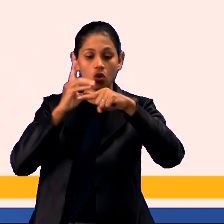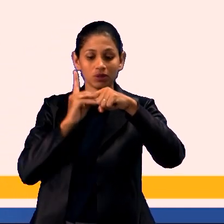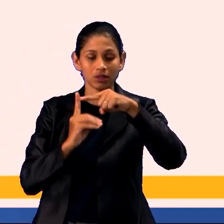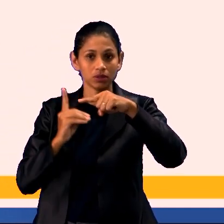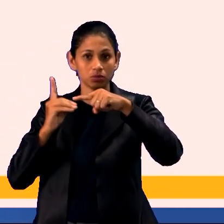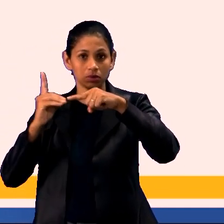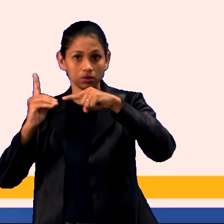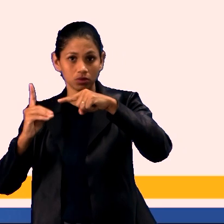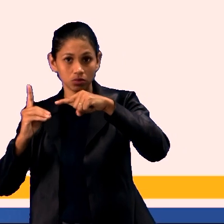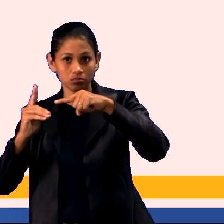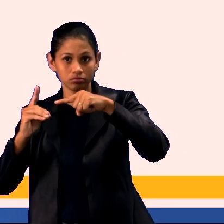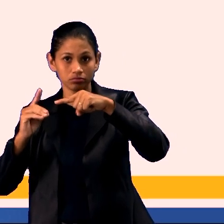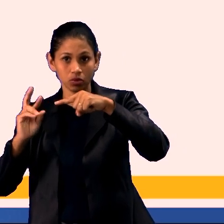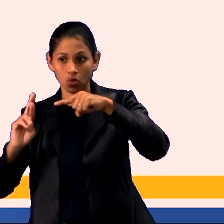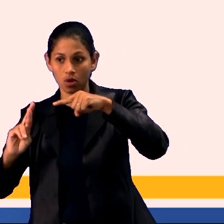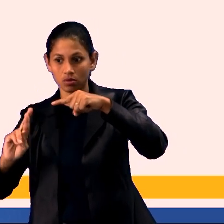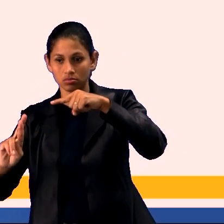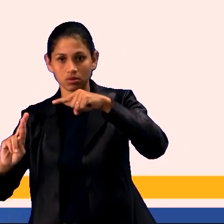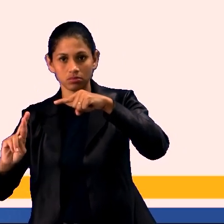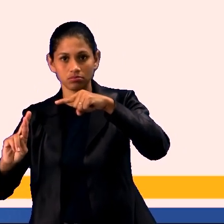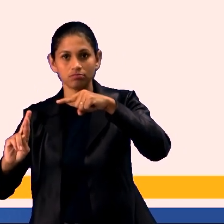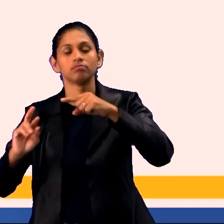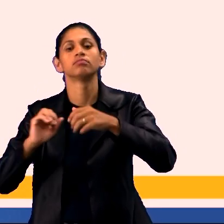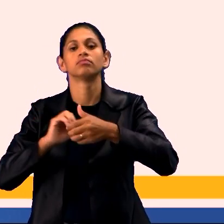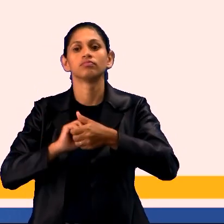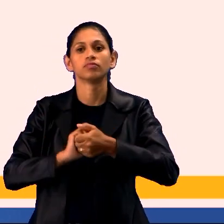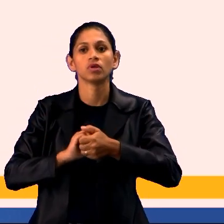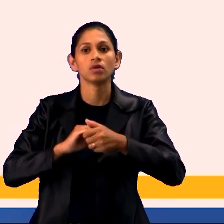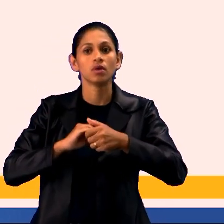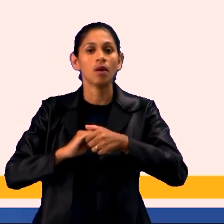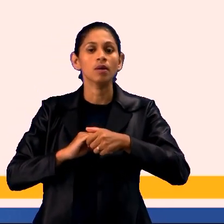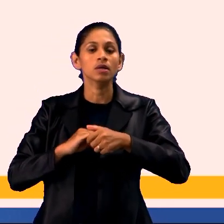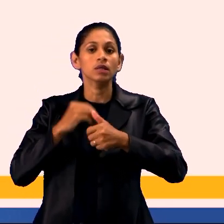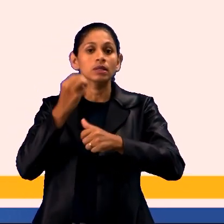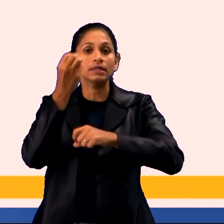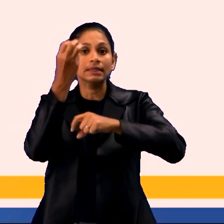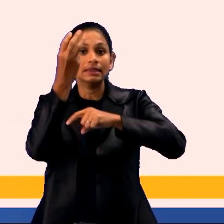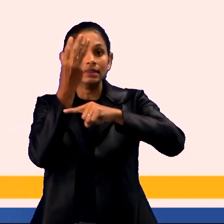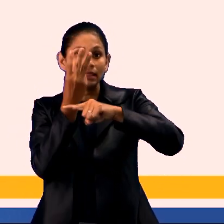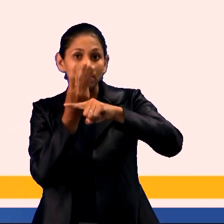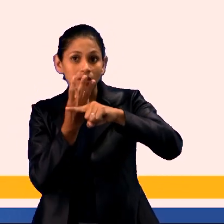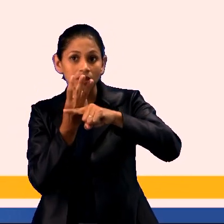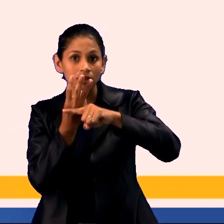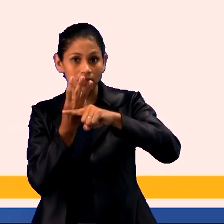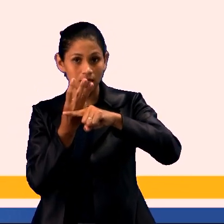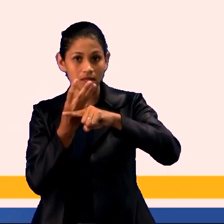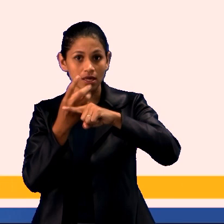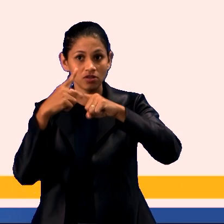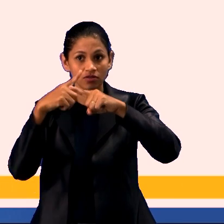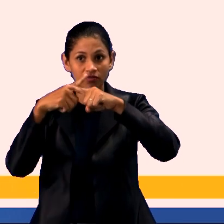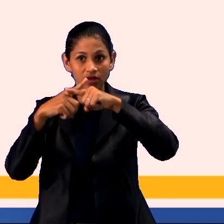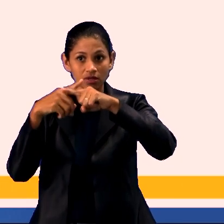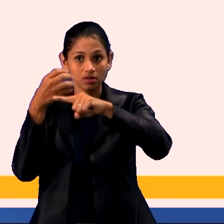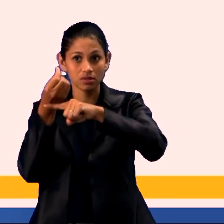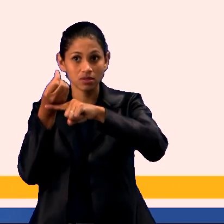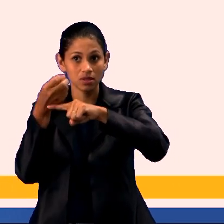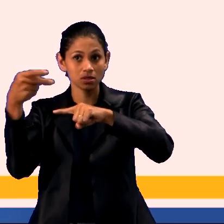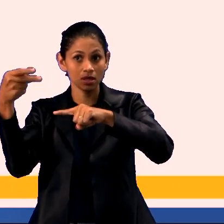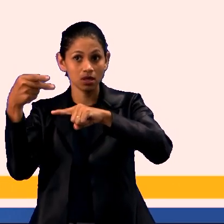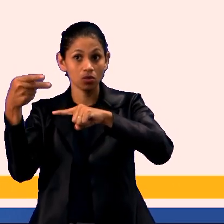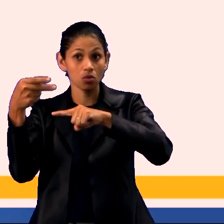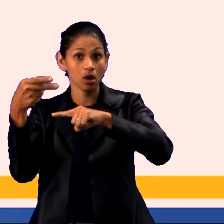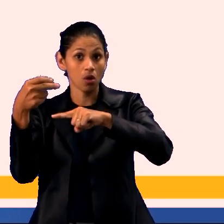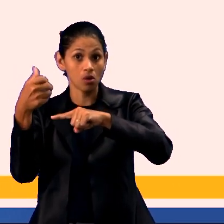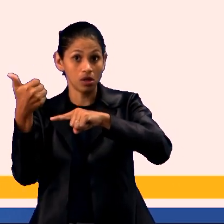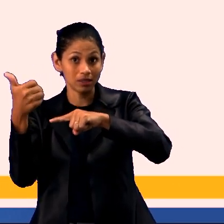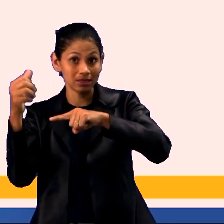fica no denominador. Então, 3 vezes 6, que são os nossos numeradores, é 18. 7 vezes 4 é